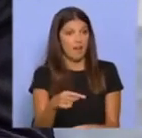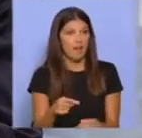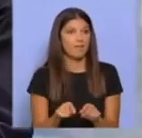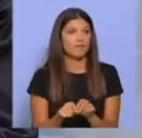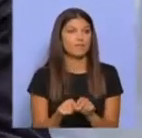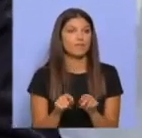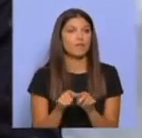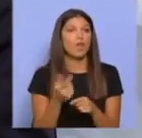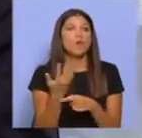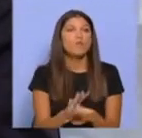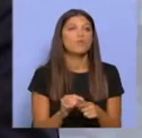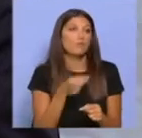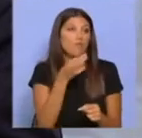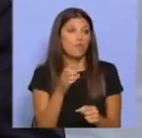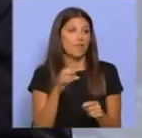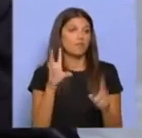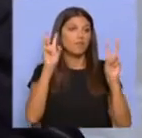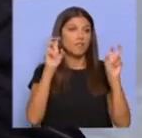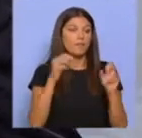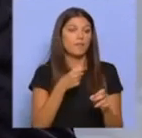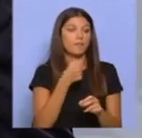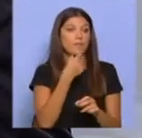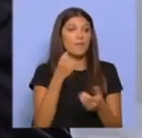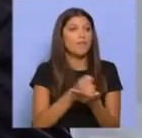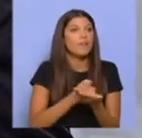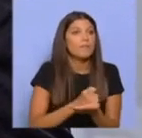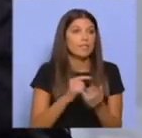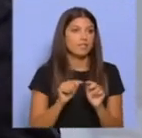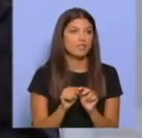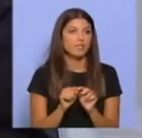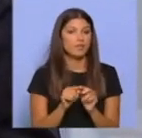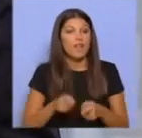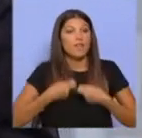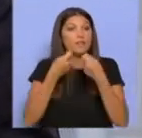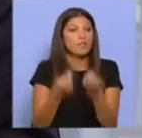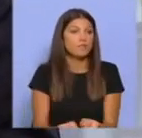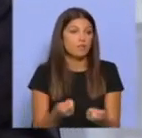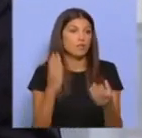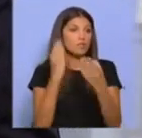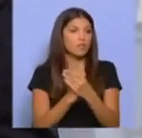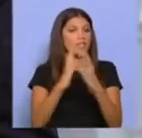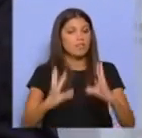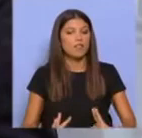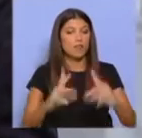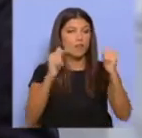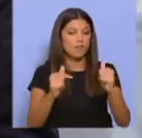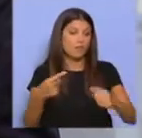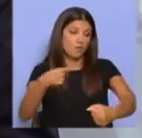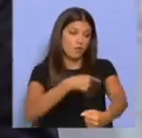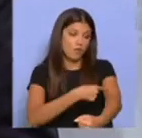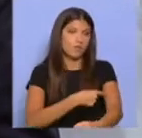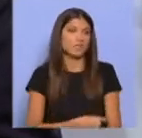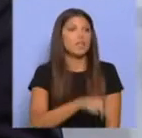por exemplo, quando falamos das farmacêuticas, que fizeram investimentos nos processos de desenvolvimento de uma vacina, ou, se quisermos, depois também no capítulo